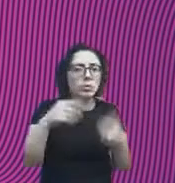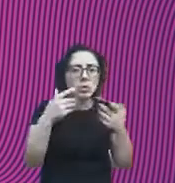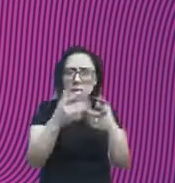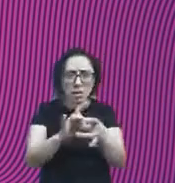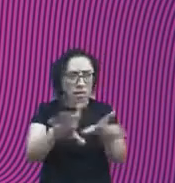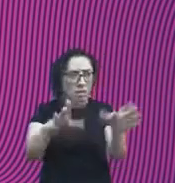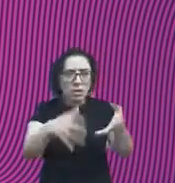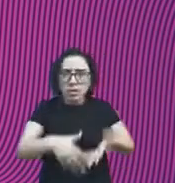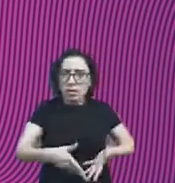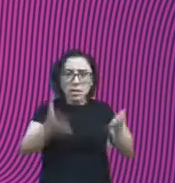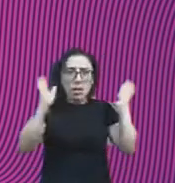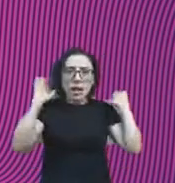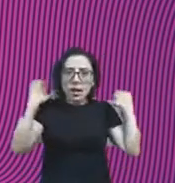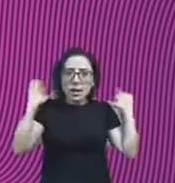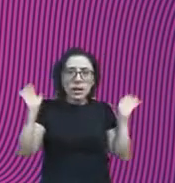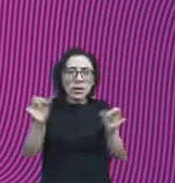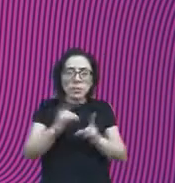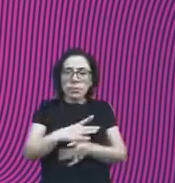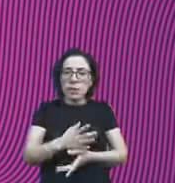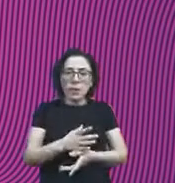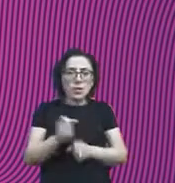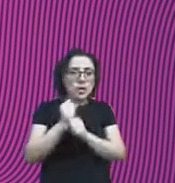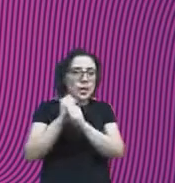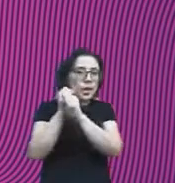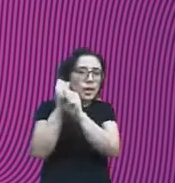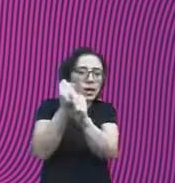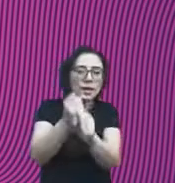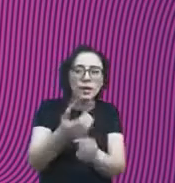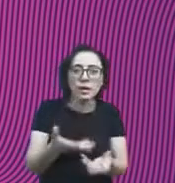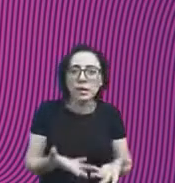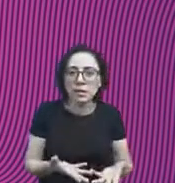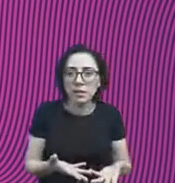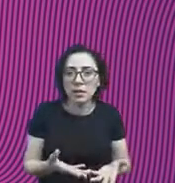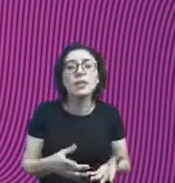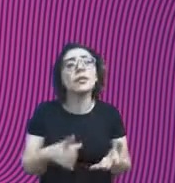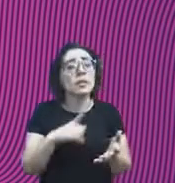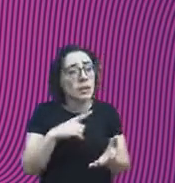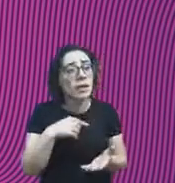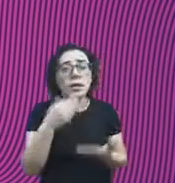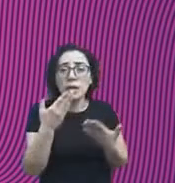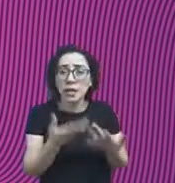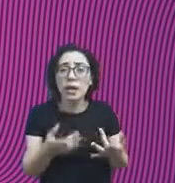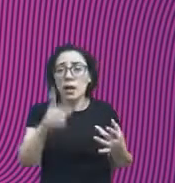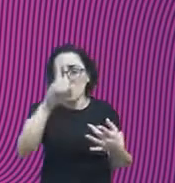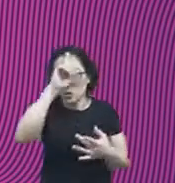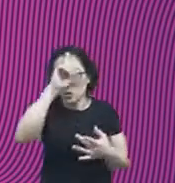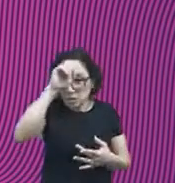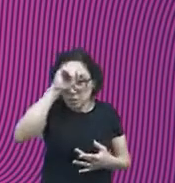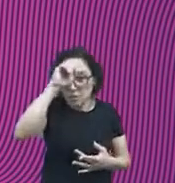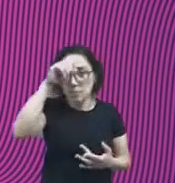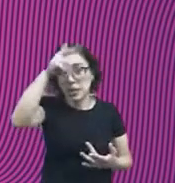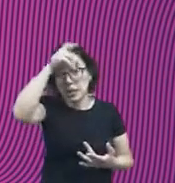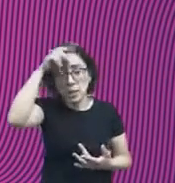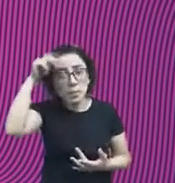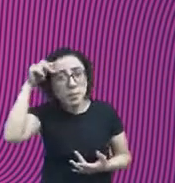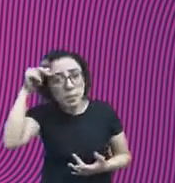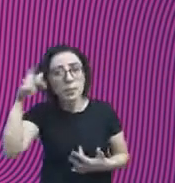que não são associados estão lá na plataforma. Hospitais públicos começaram a aderir à